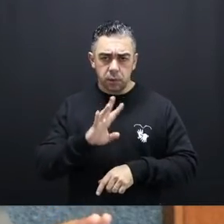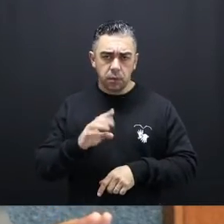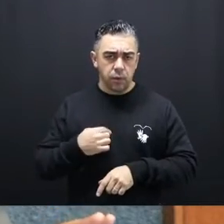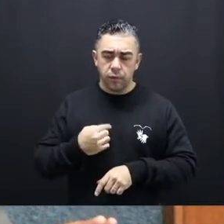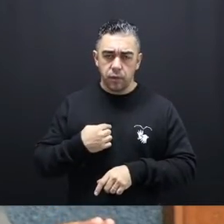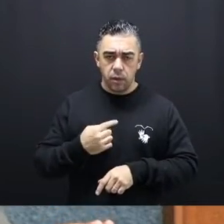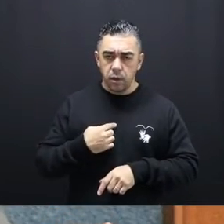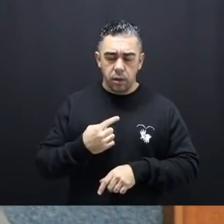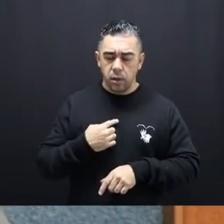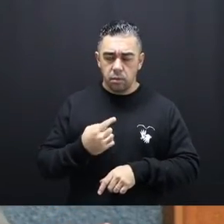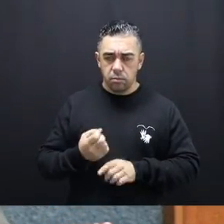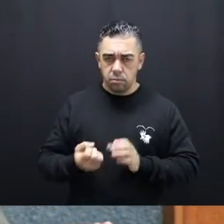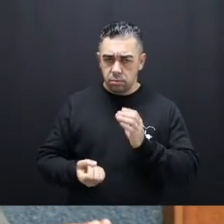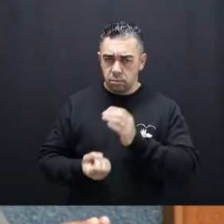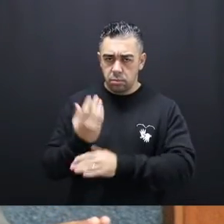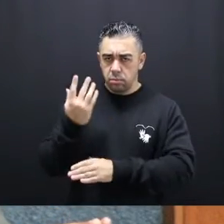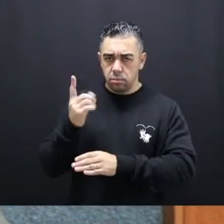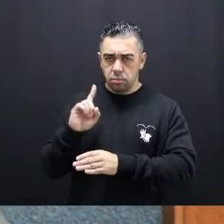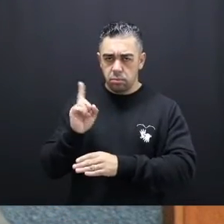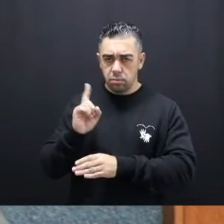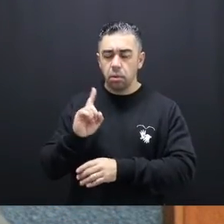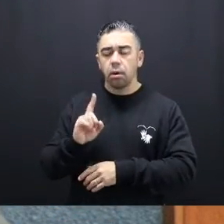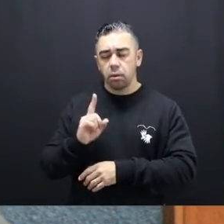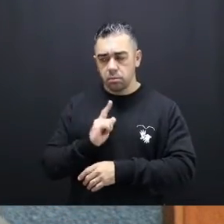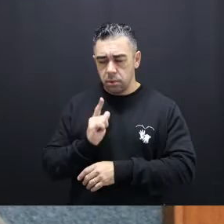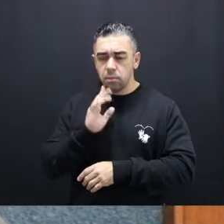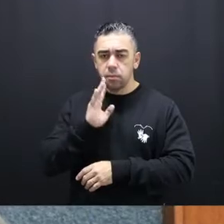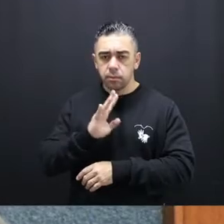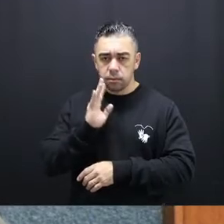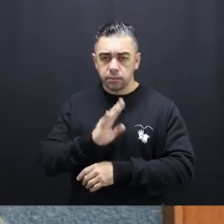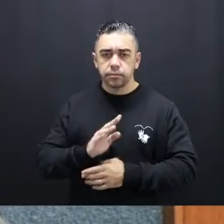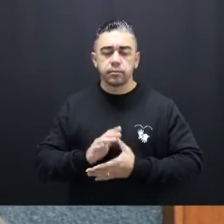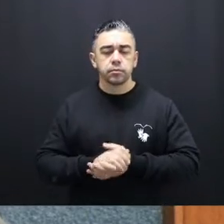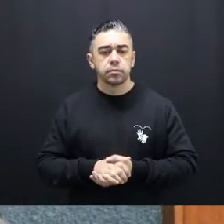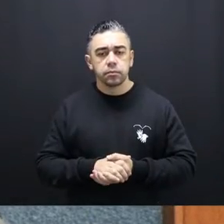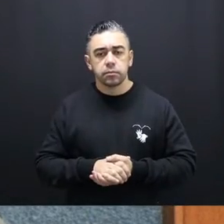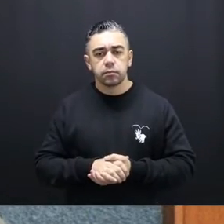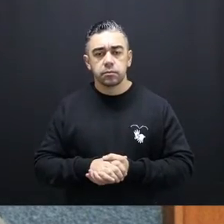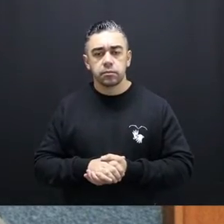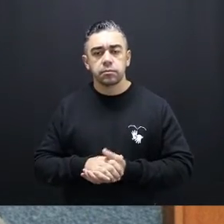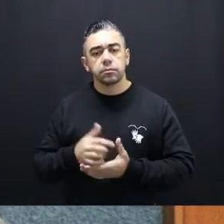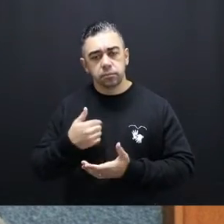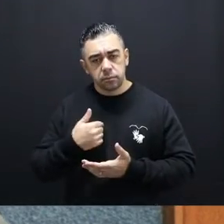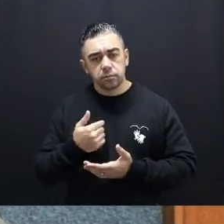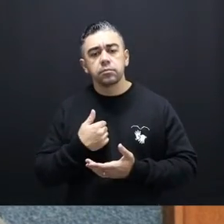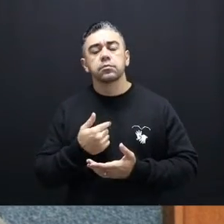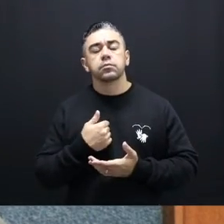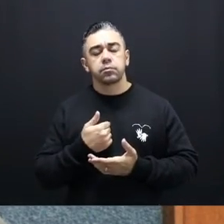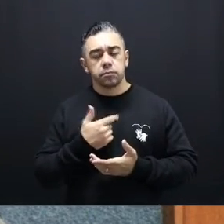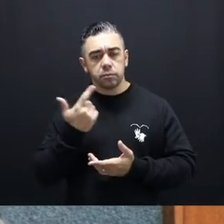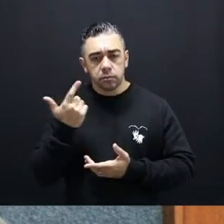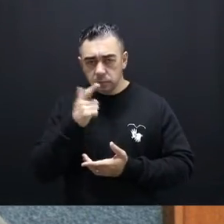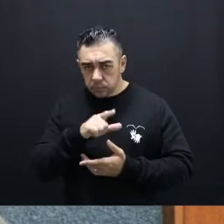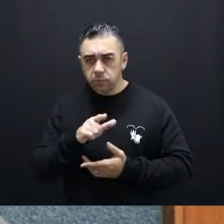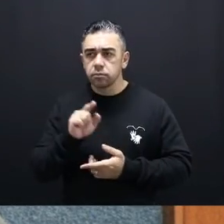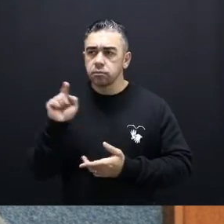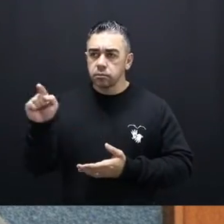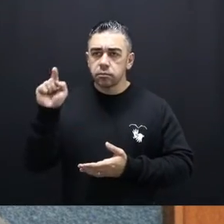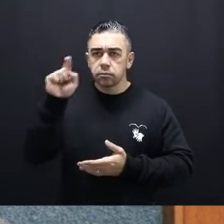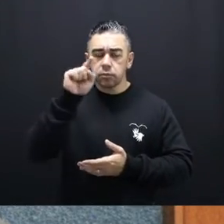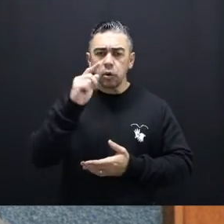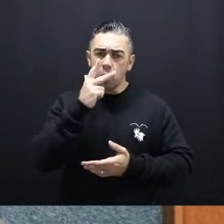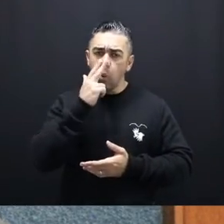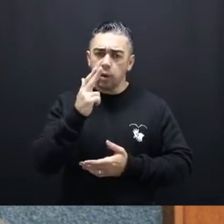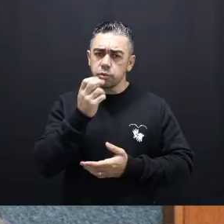fui eu perguntei essa rota É mas eu tenho e eu encontrei um caminho esse